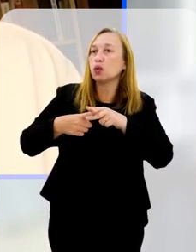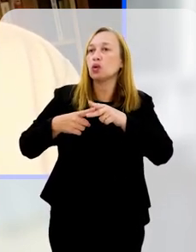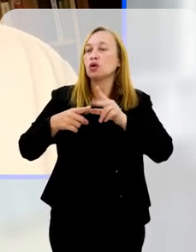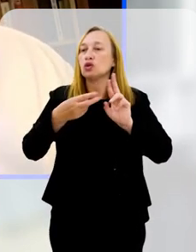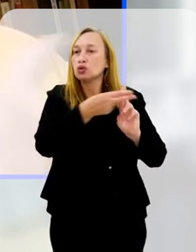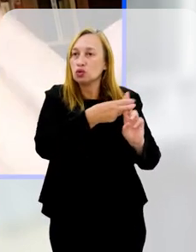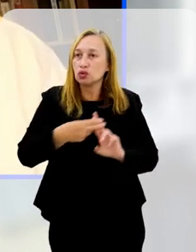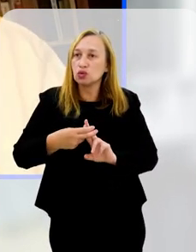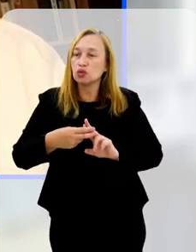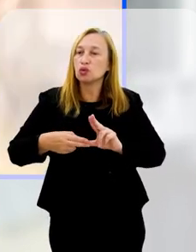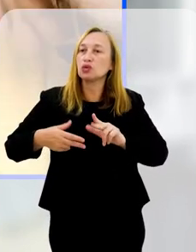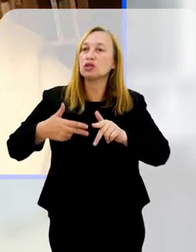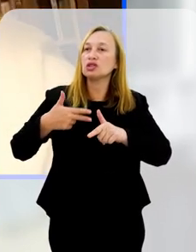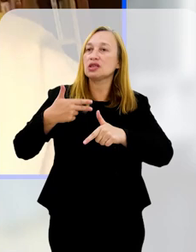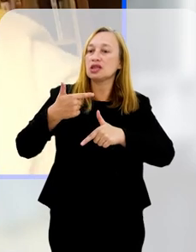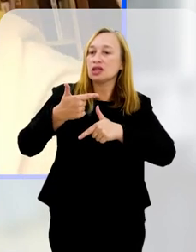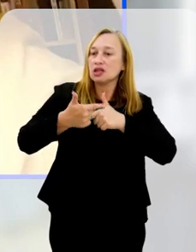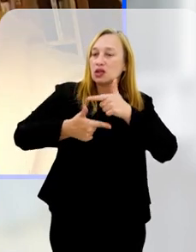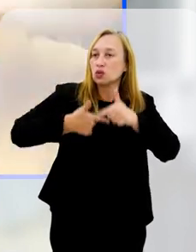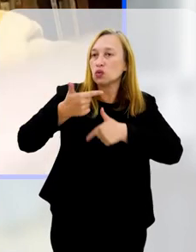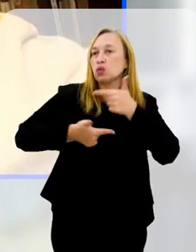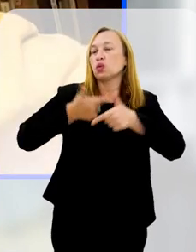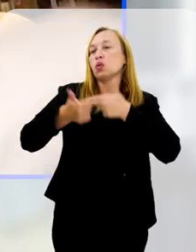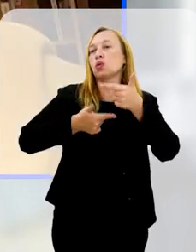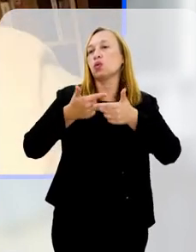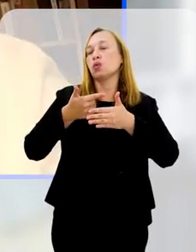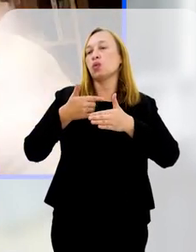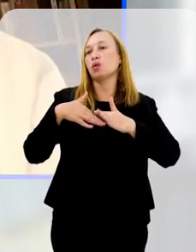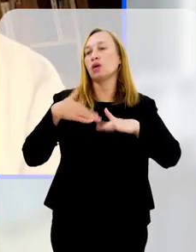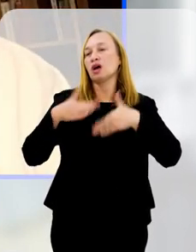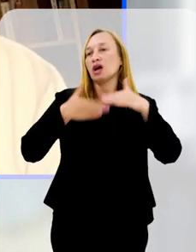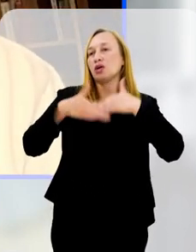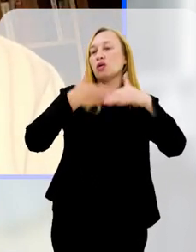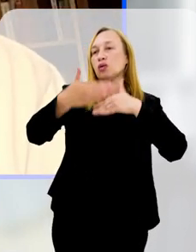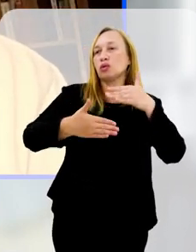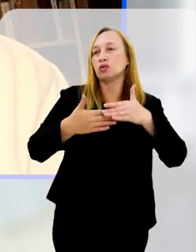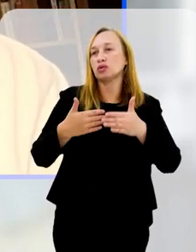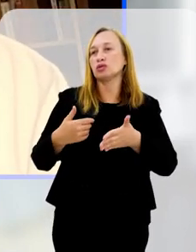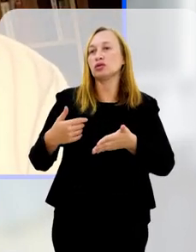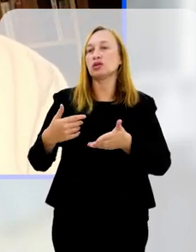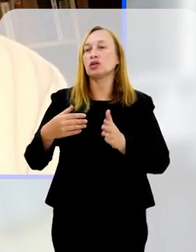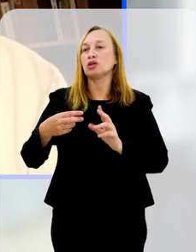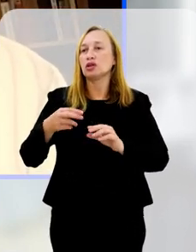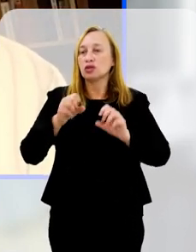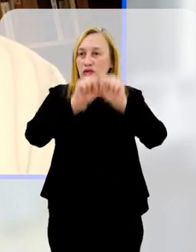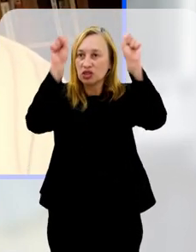à manutenção e à conquista e enfim, à melhora do